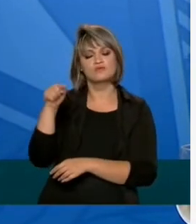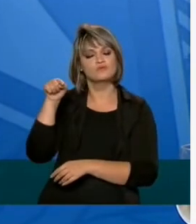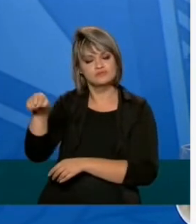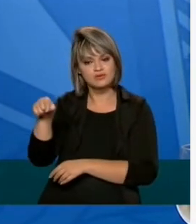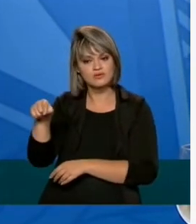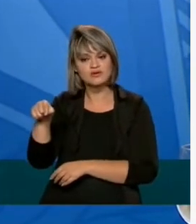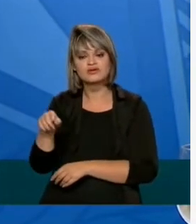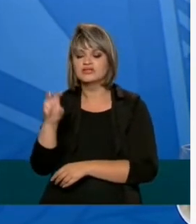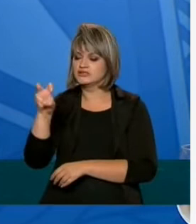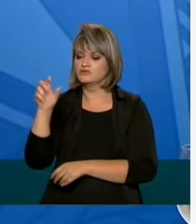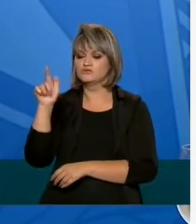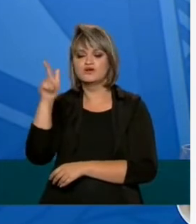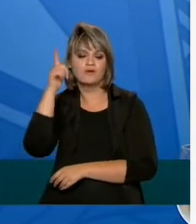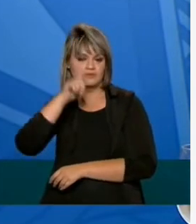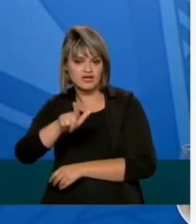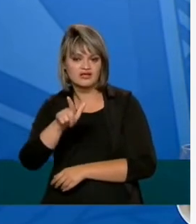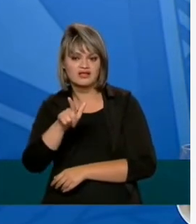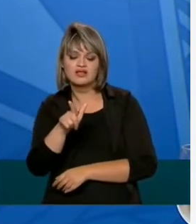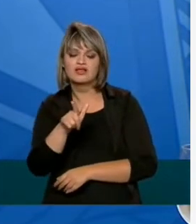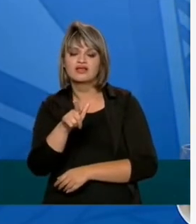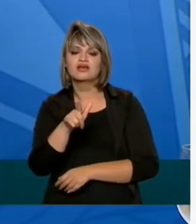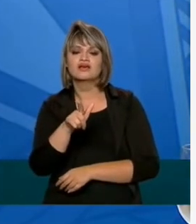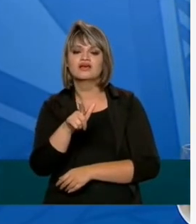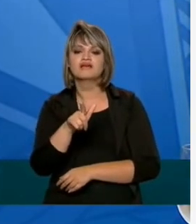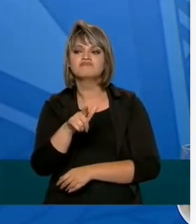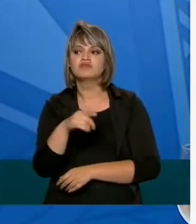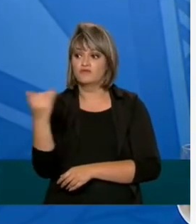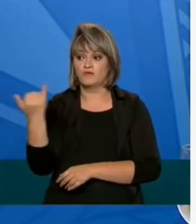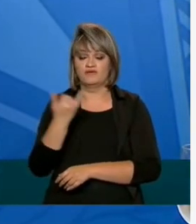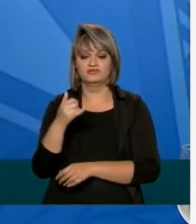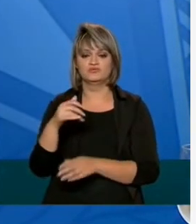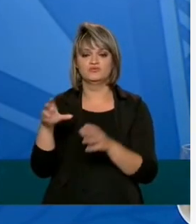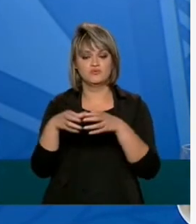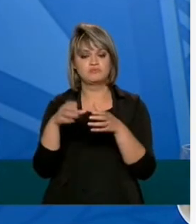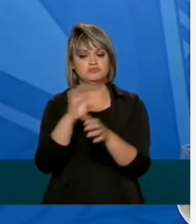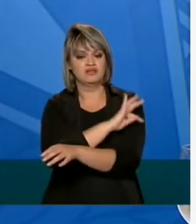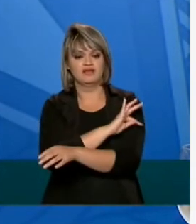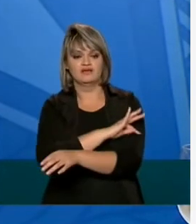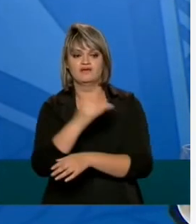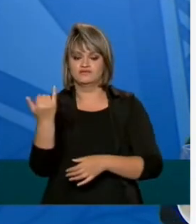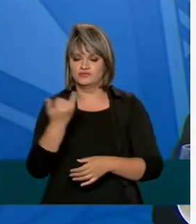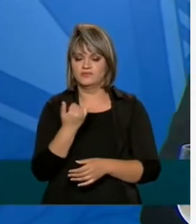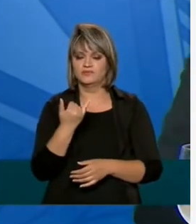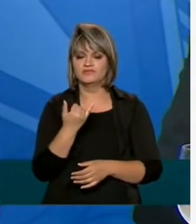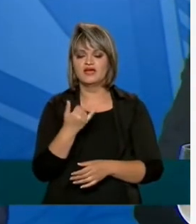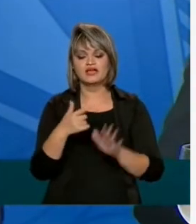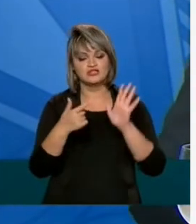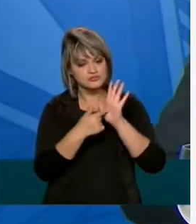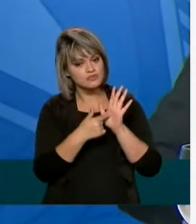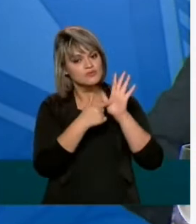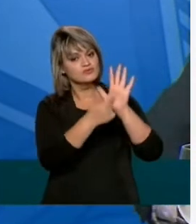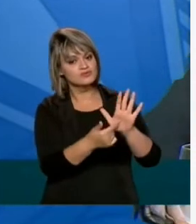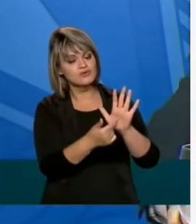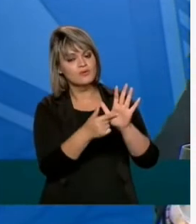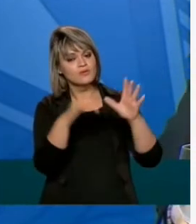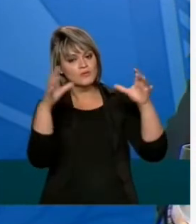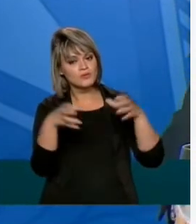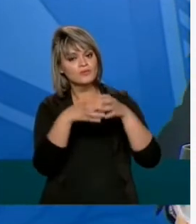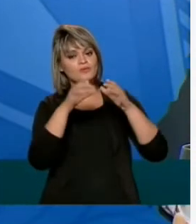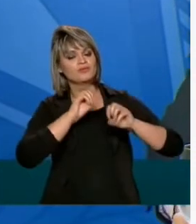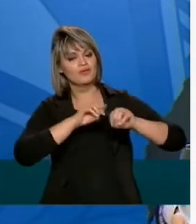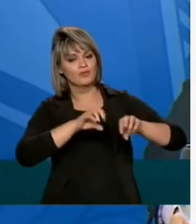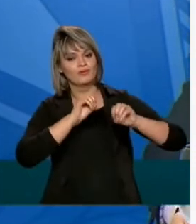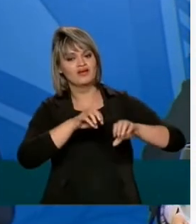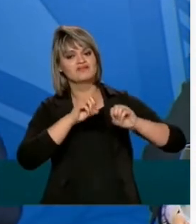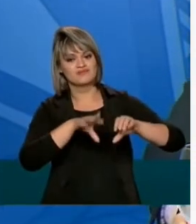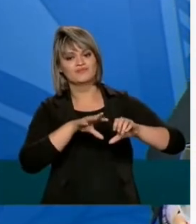que receberão o 5G standalone, por exemplo, foi a nota técnica que a gente apresentou para a Comissão de Educação,